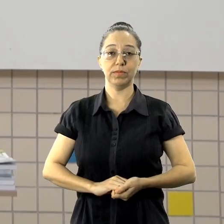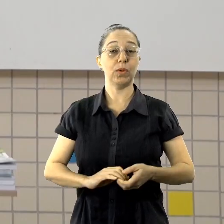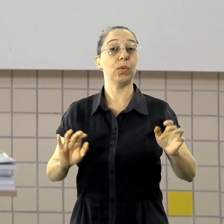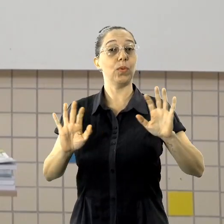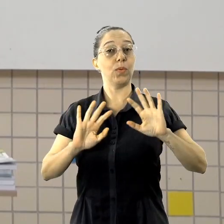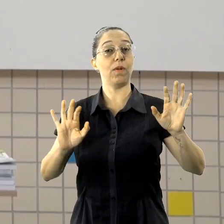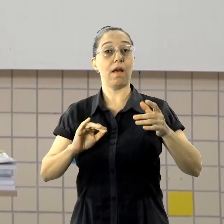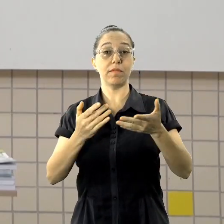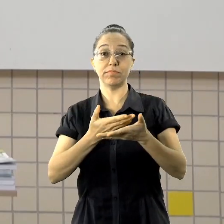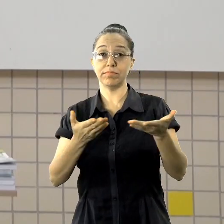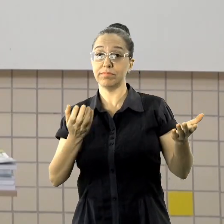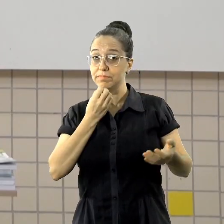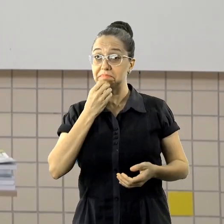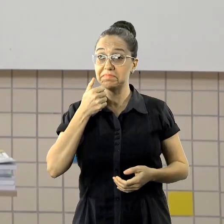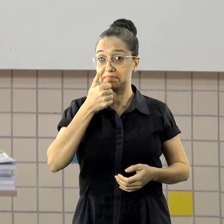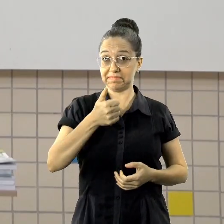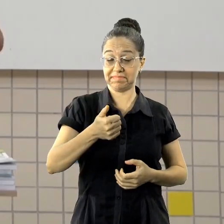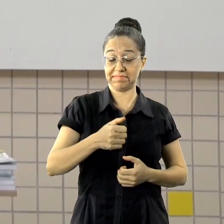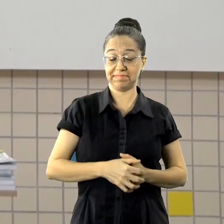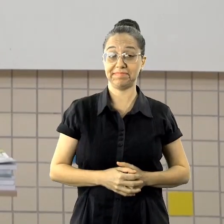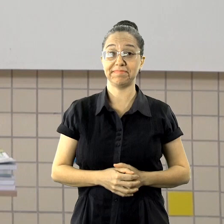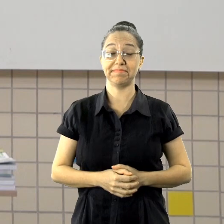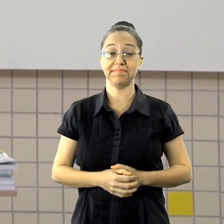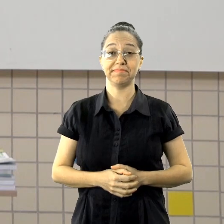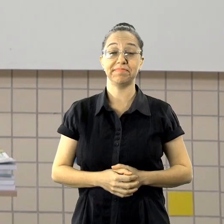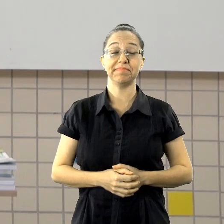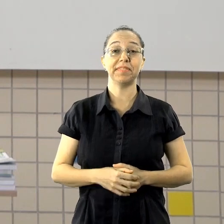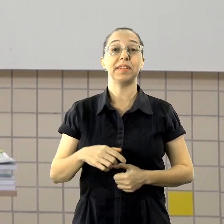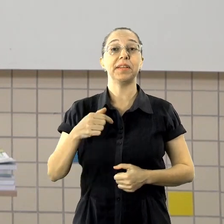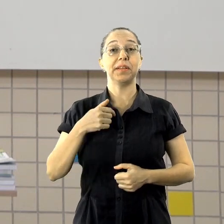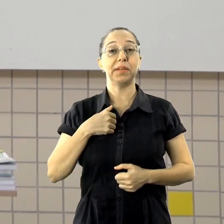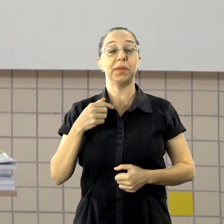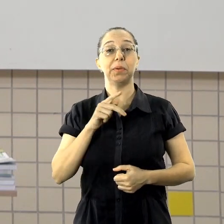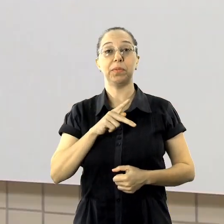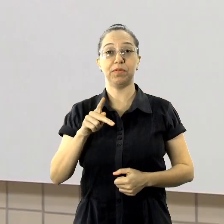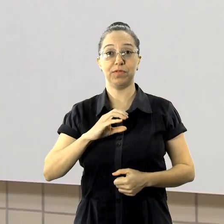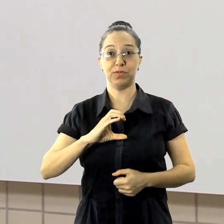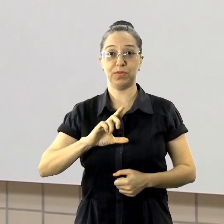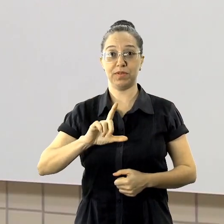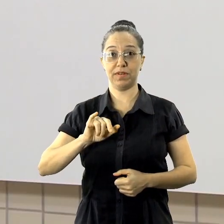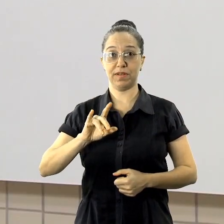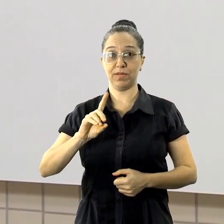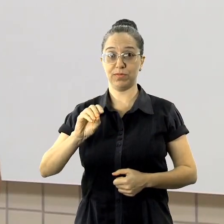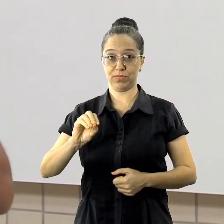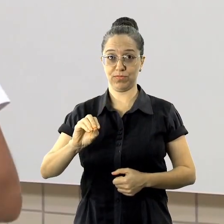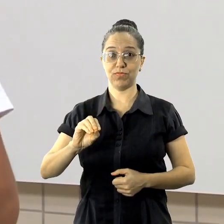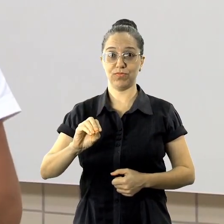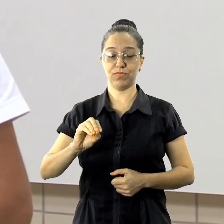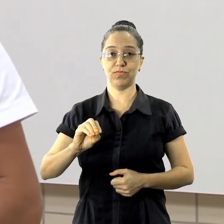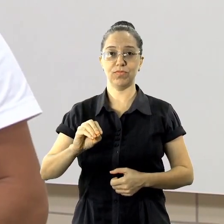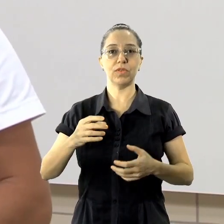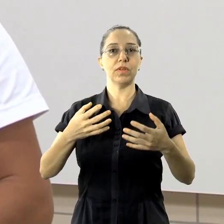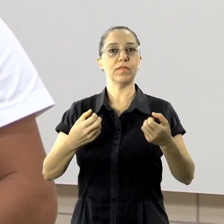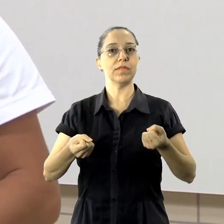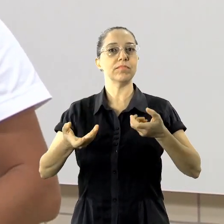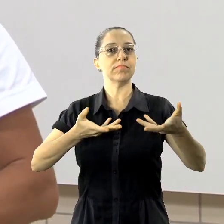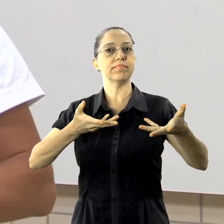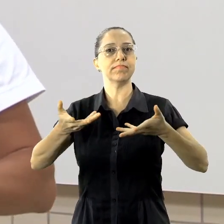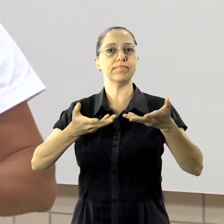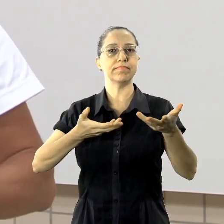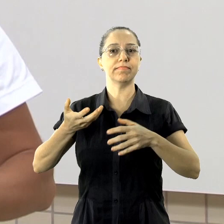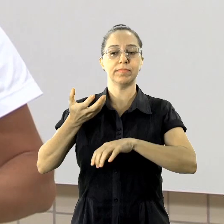Olá pessoal, tudo bem com vocês? Eu sou o professor Cláudio. Nós vamos compartilhar a disciplina